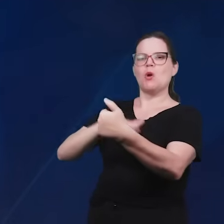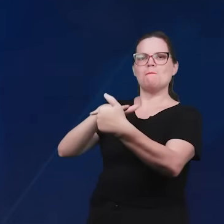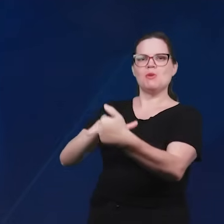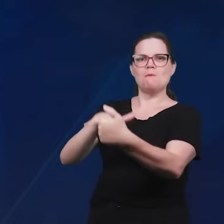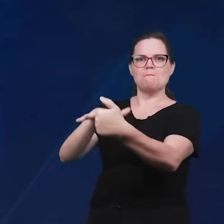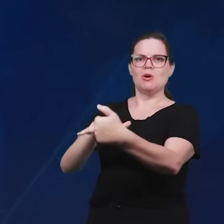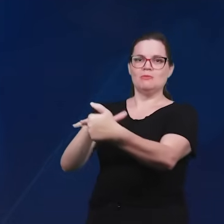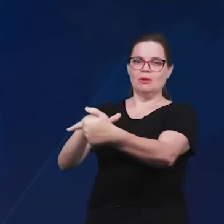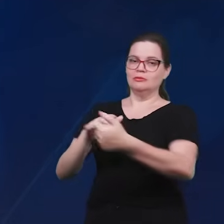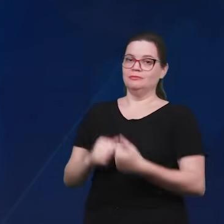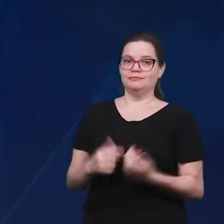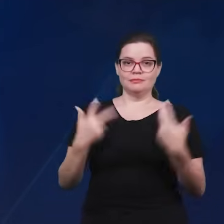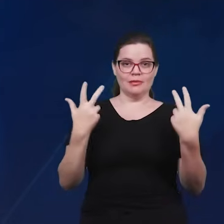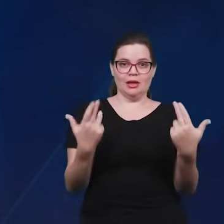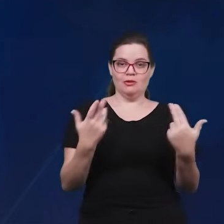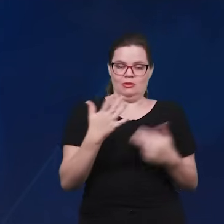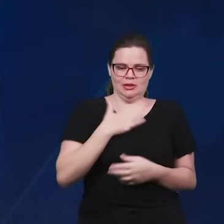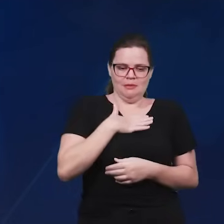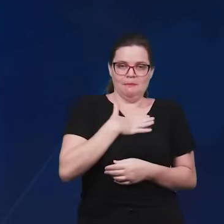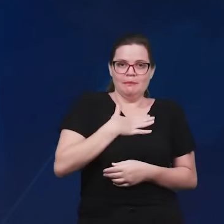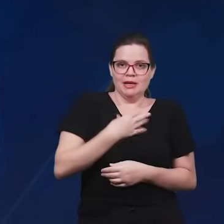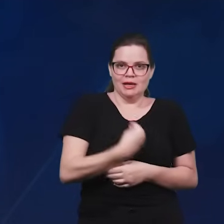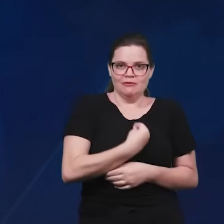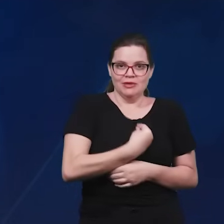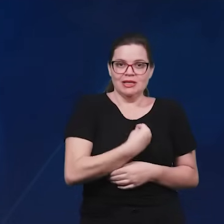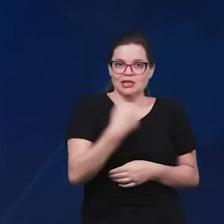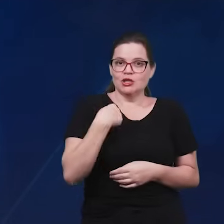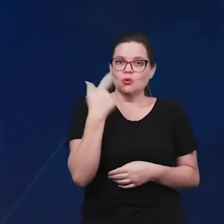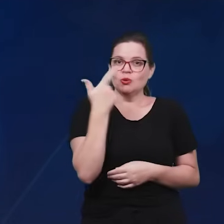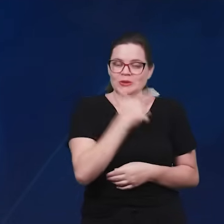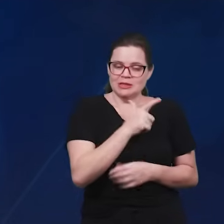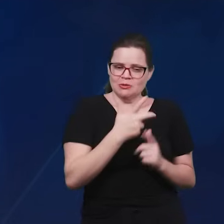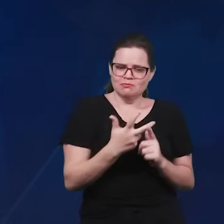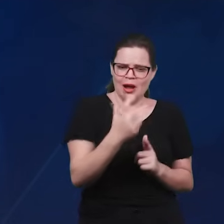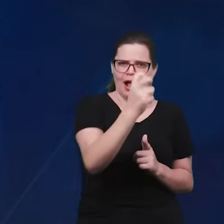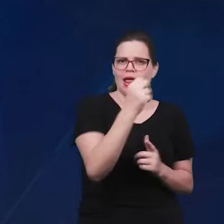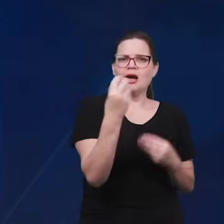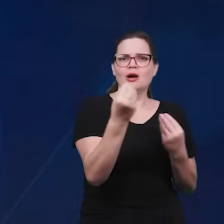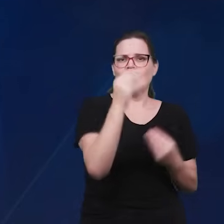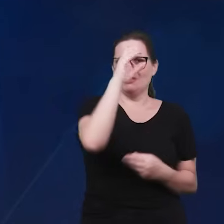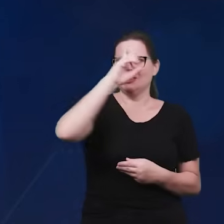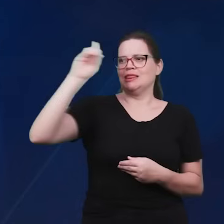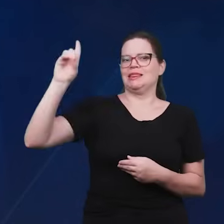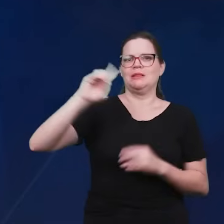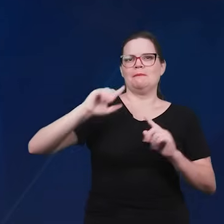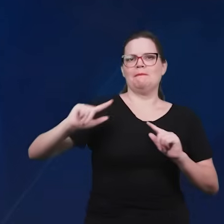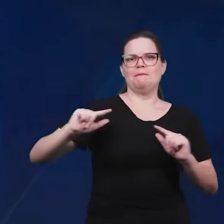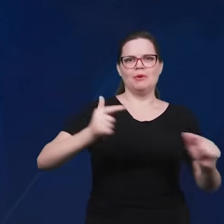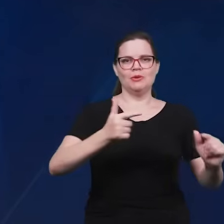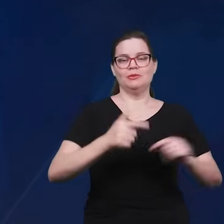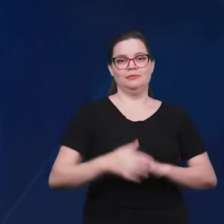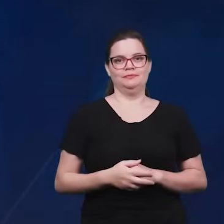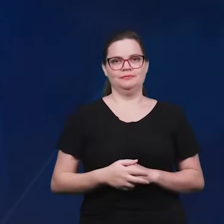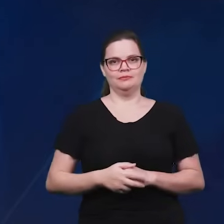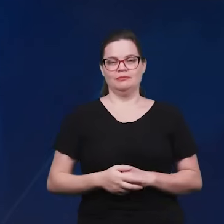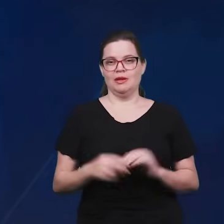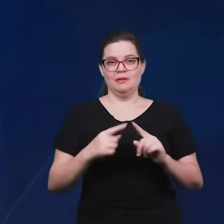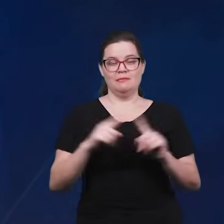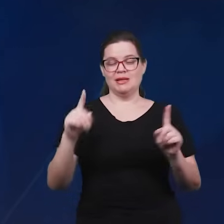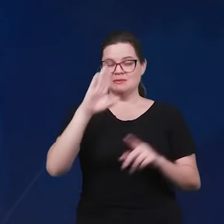estar à frente das nossas conquistas, principalmente aquelas que exigem o rompimento de